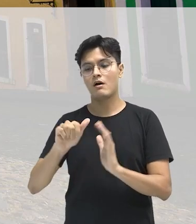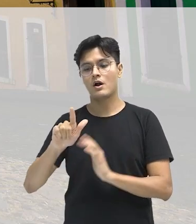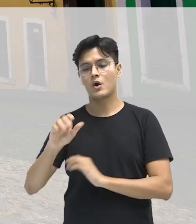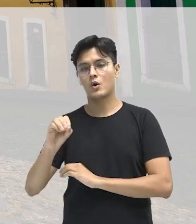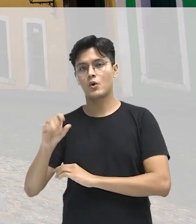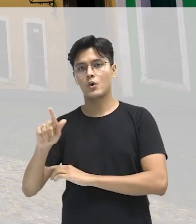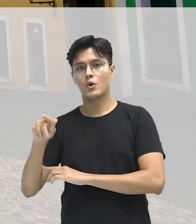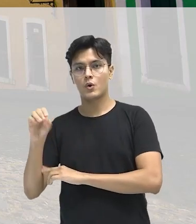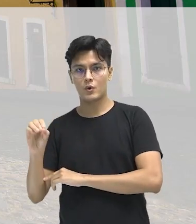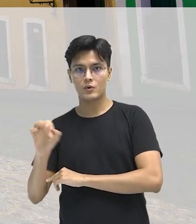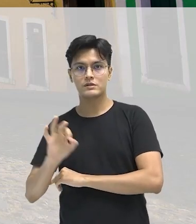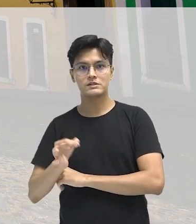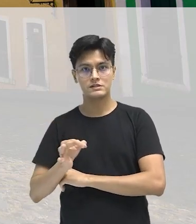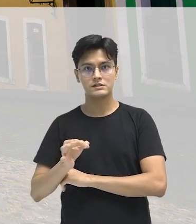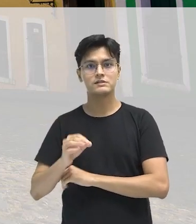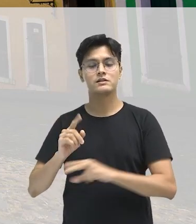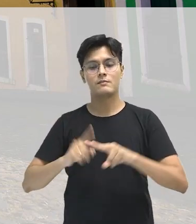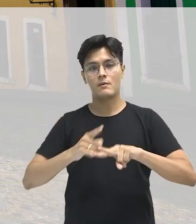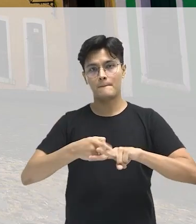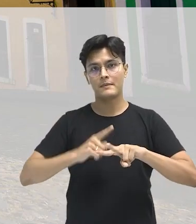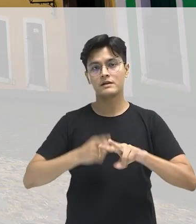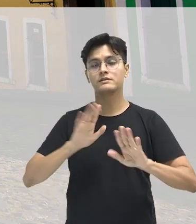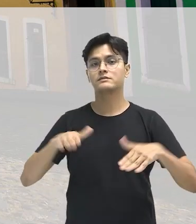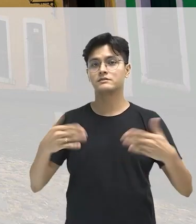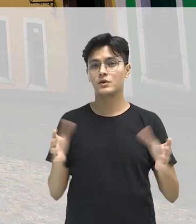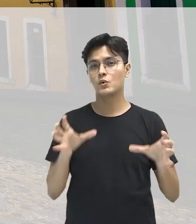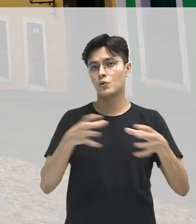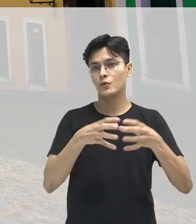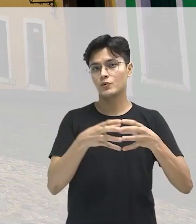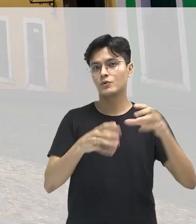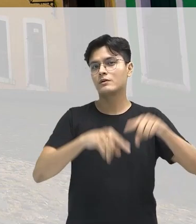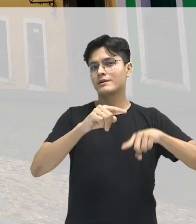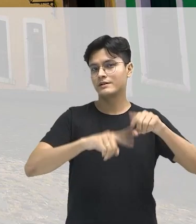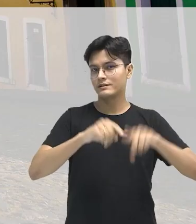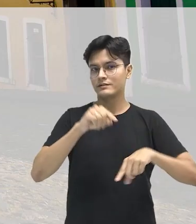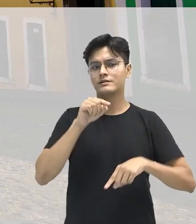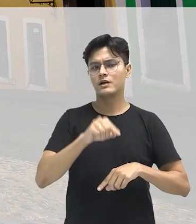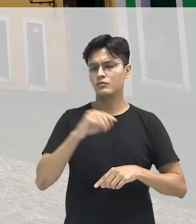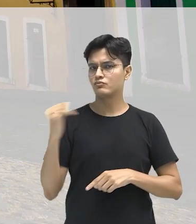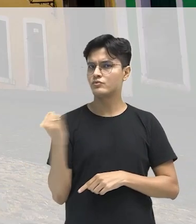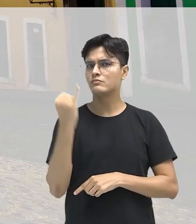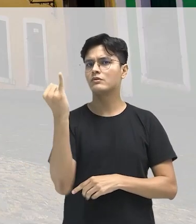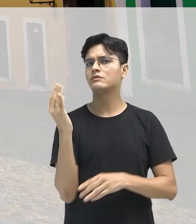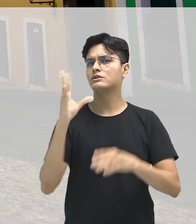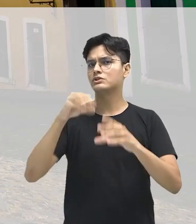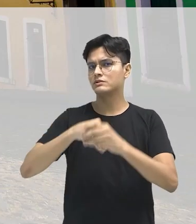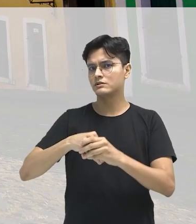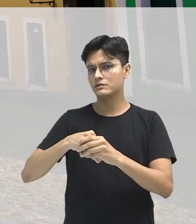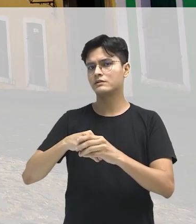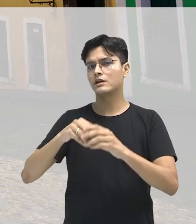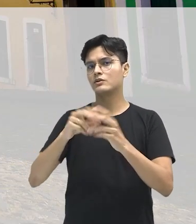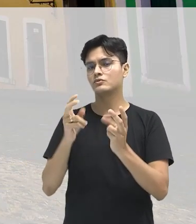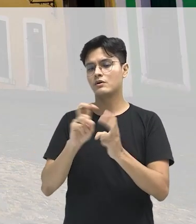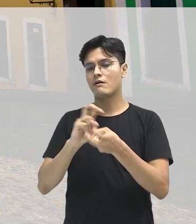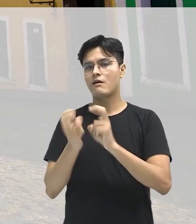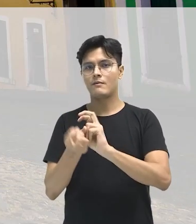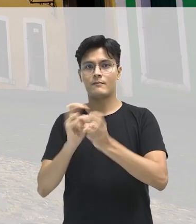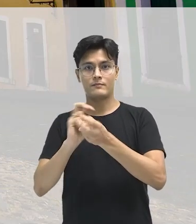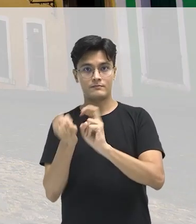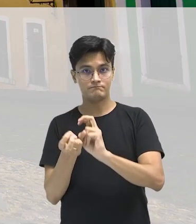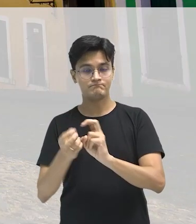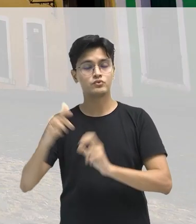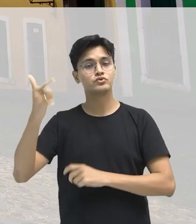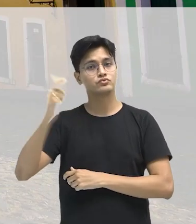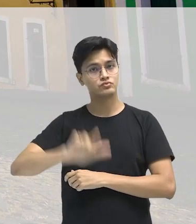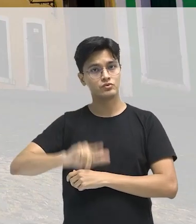instrumentos são importantes aí para fazer essa parte da musicalidade dentro da roda de capoeira. Mais uma